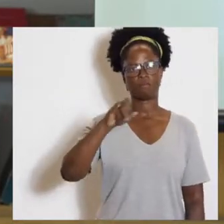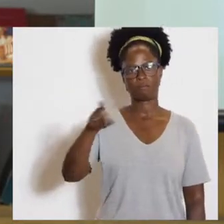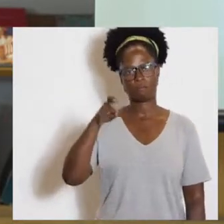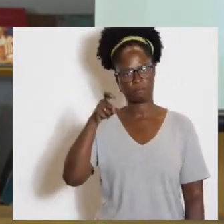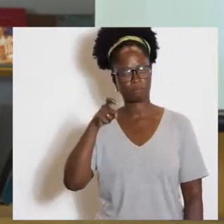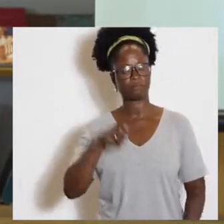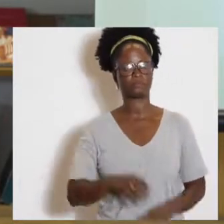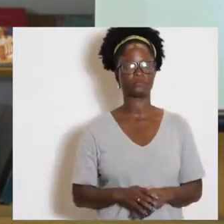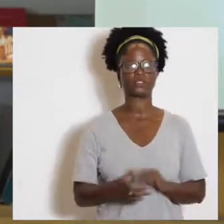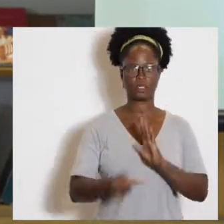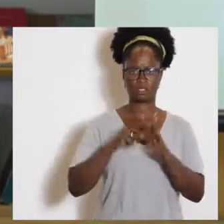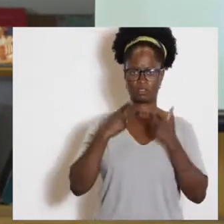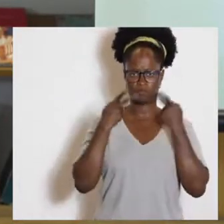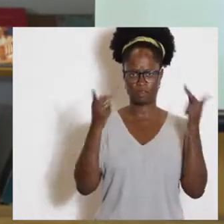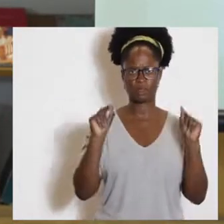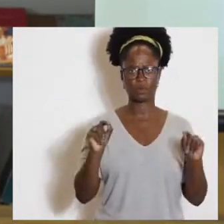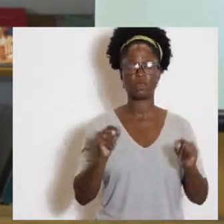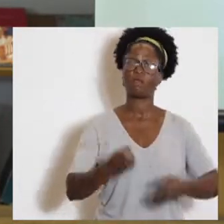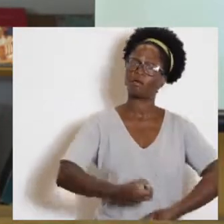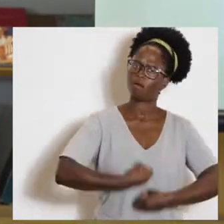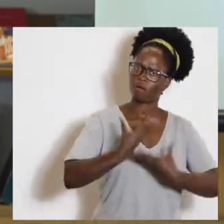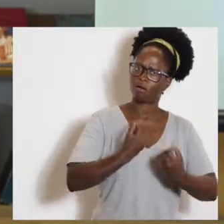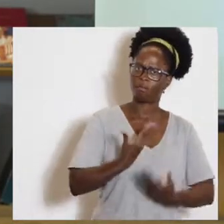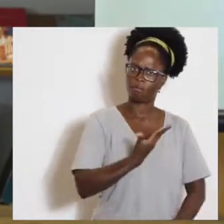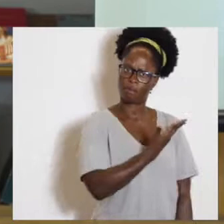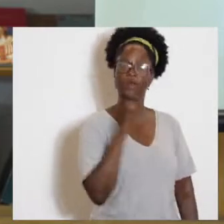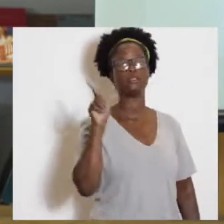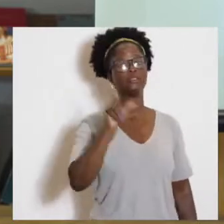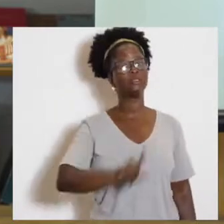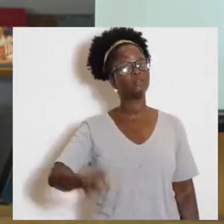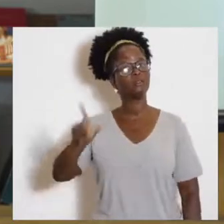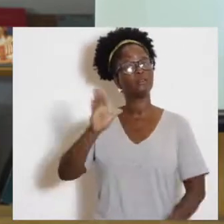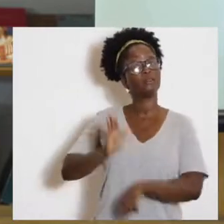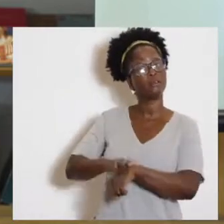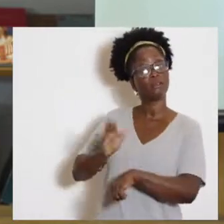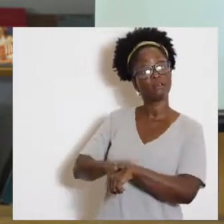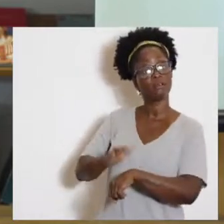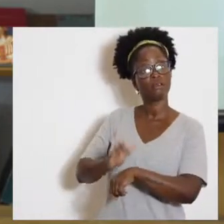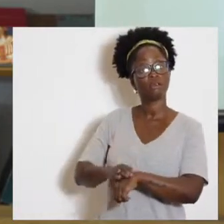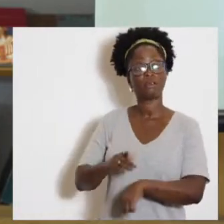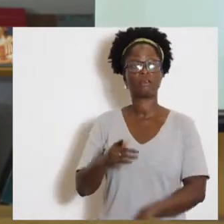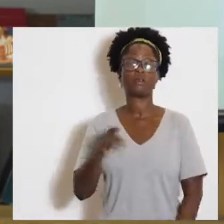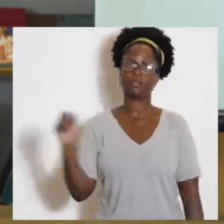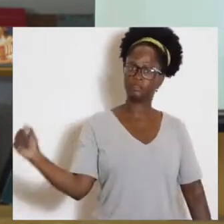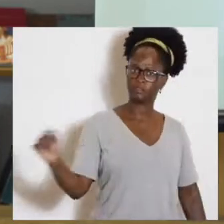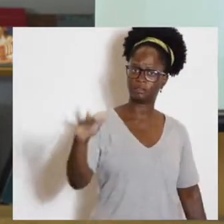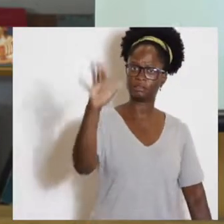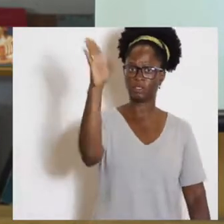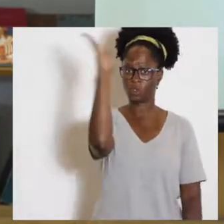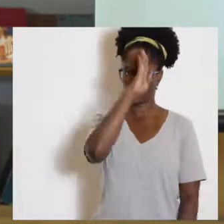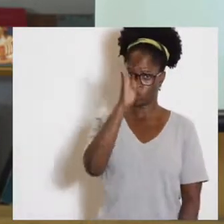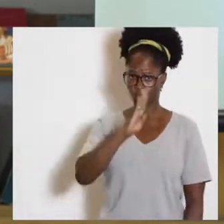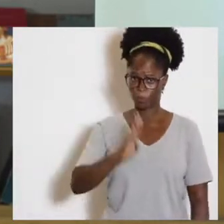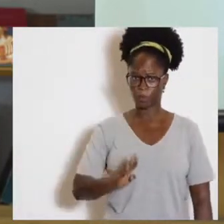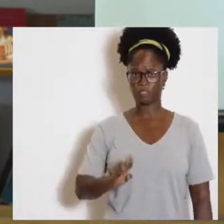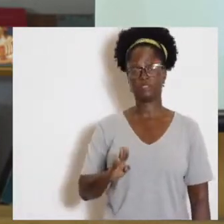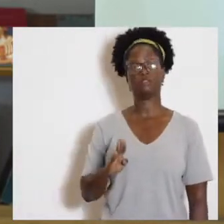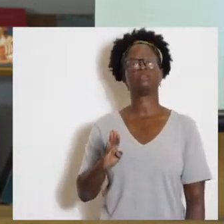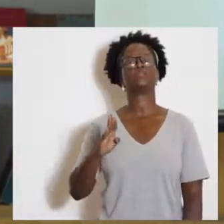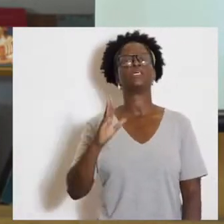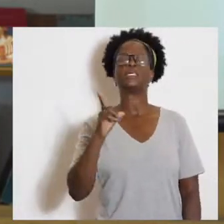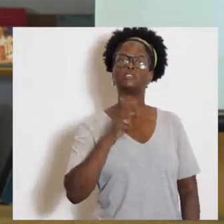vocês antes que esta poesia esta literatura feita na periferia do brasil nas periferias do brasil